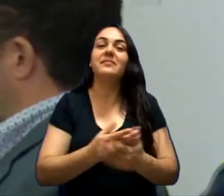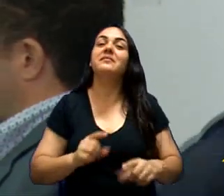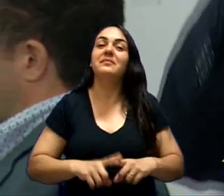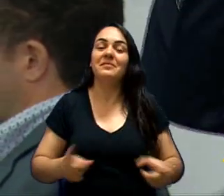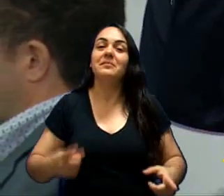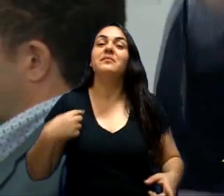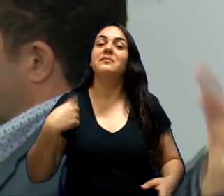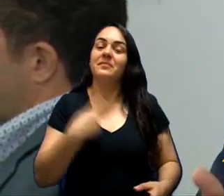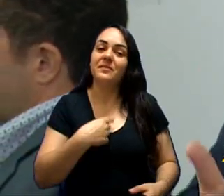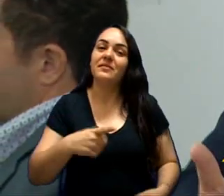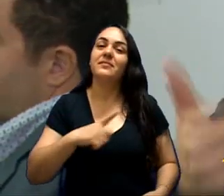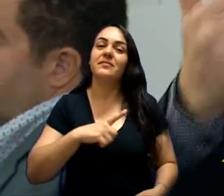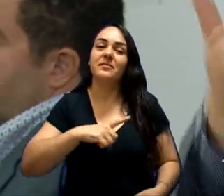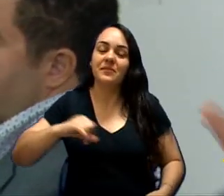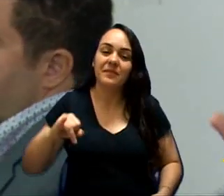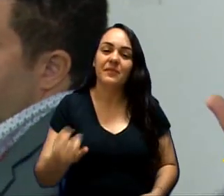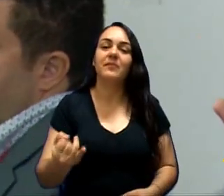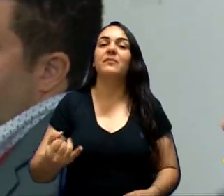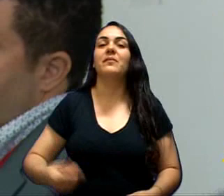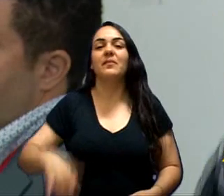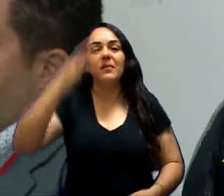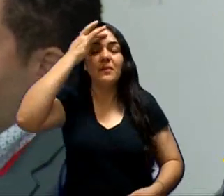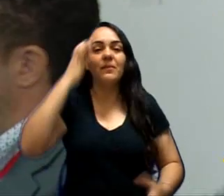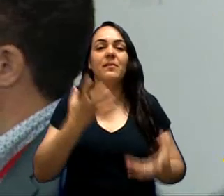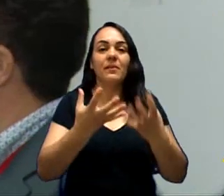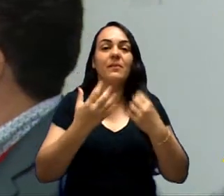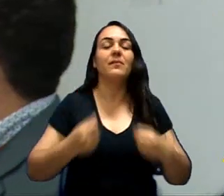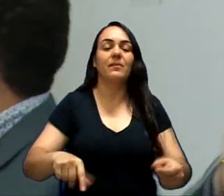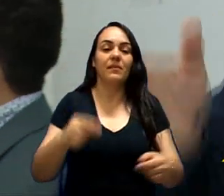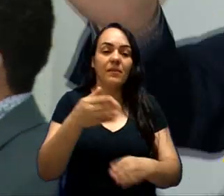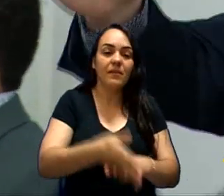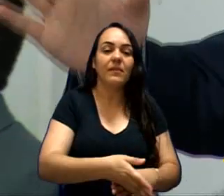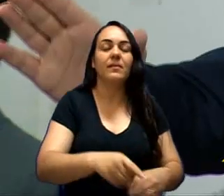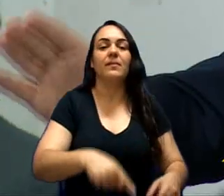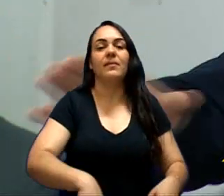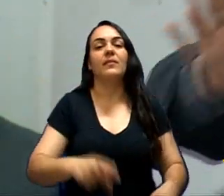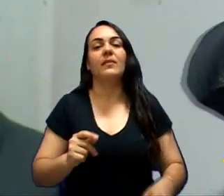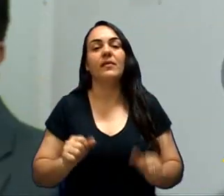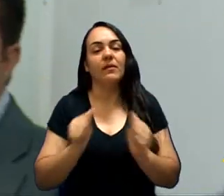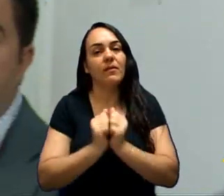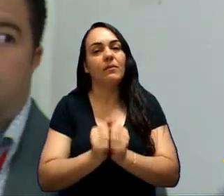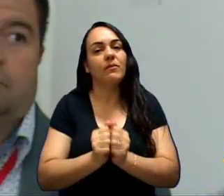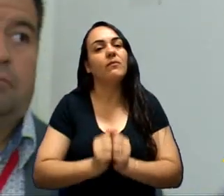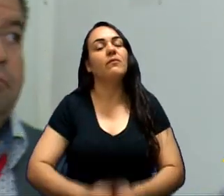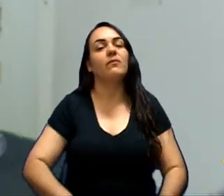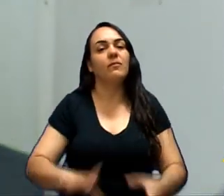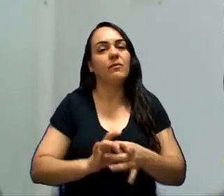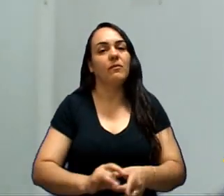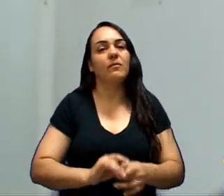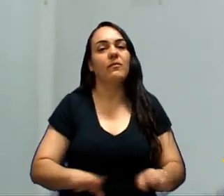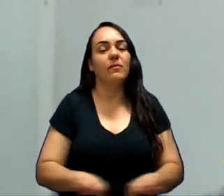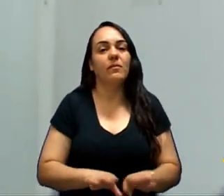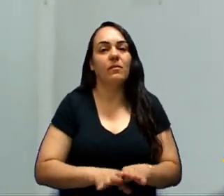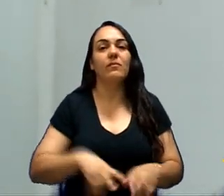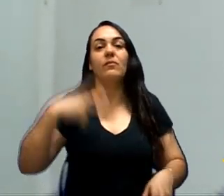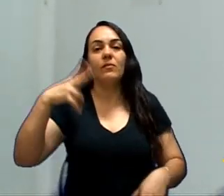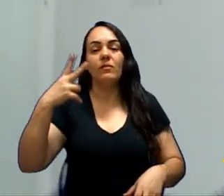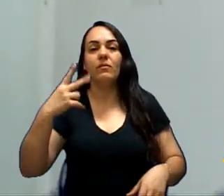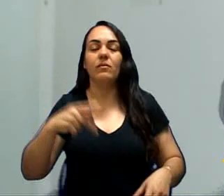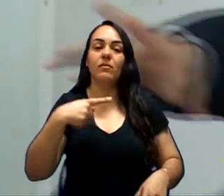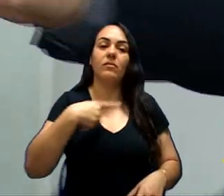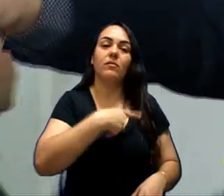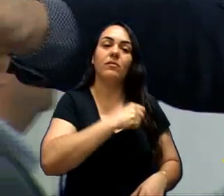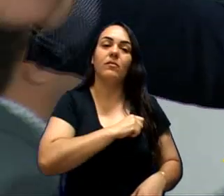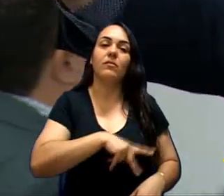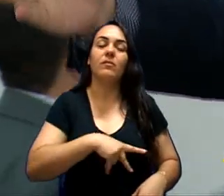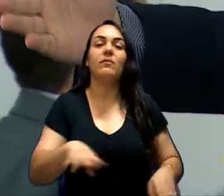gente vai gerar essa oportunidade de participarem. Eu sei que não vai encher, tá? Vereadora, o vereador Apolo quer